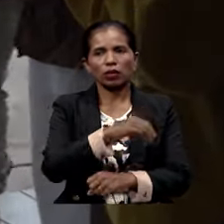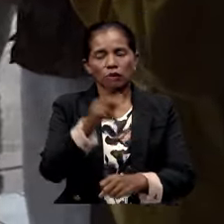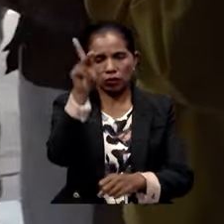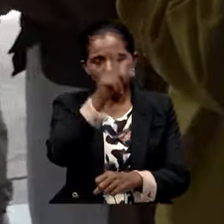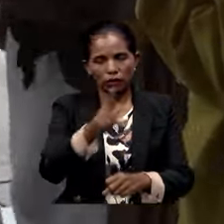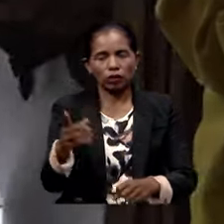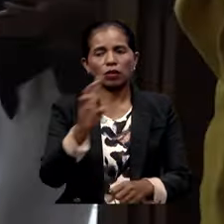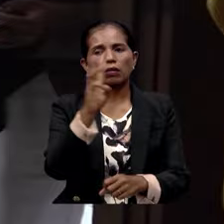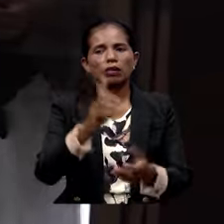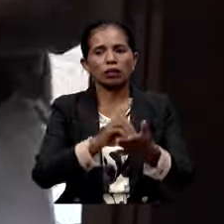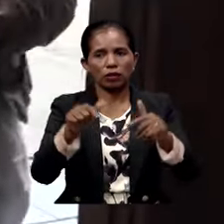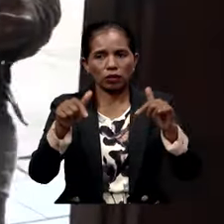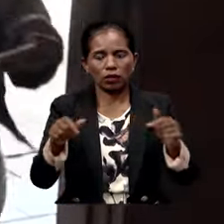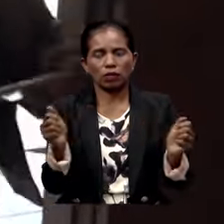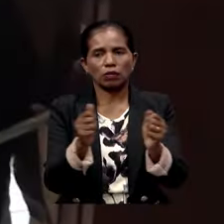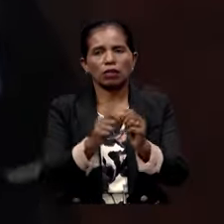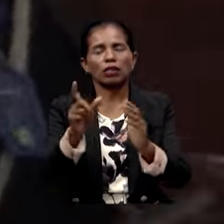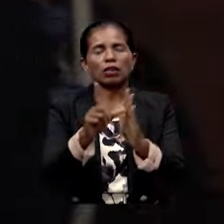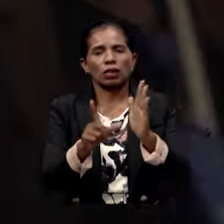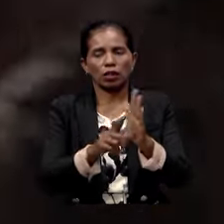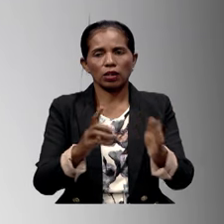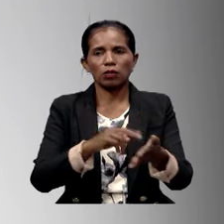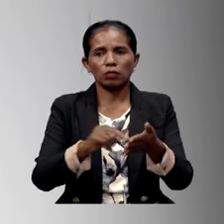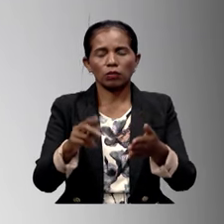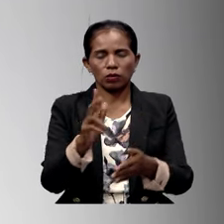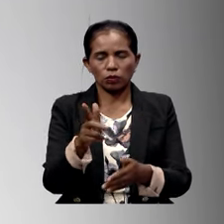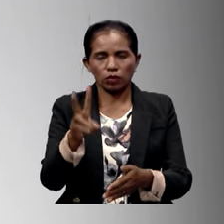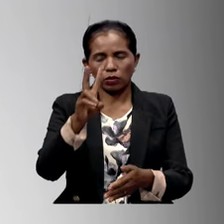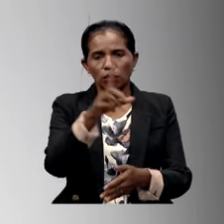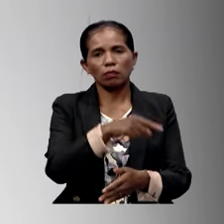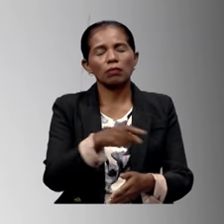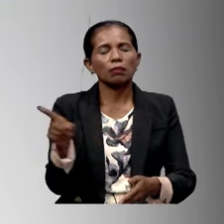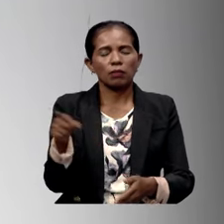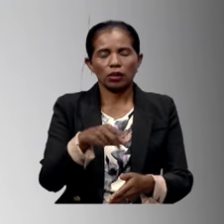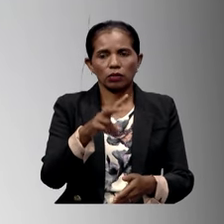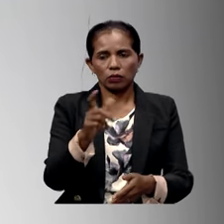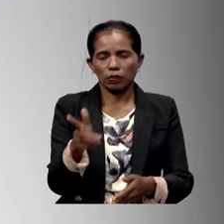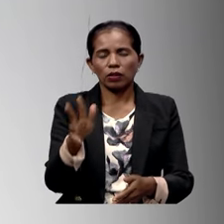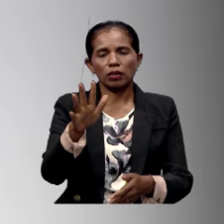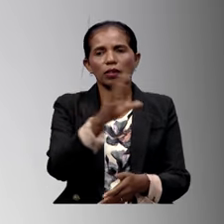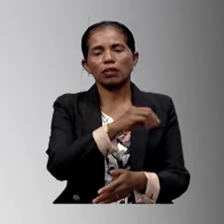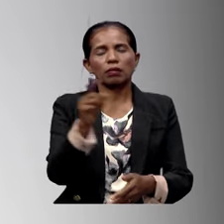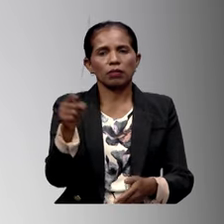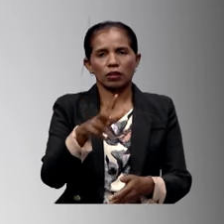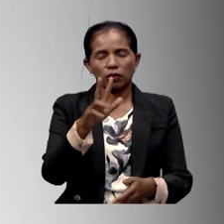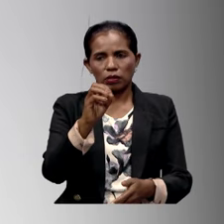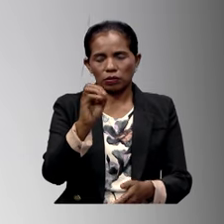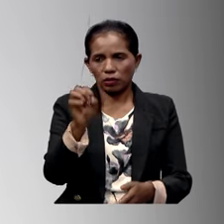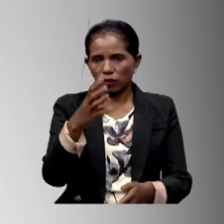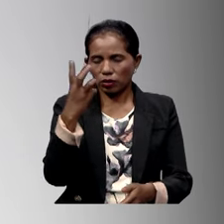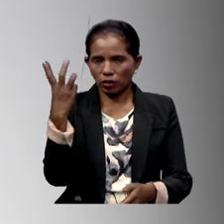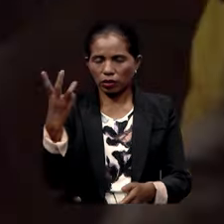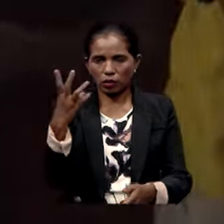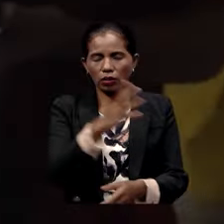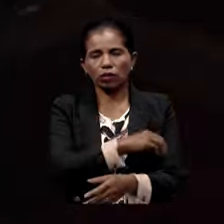quarta semana, né, liga a lei número Ronu Resin Rua, para Ringro Ron Resin Tolu, de bem mac revoga lei número Lima, para Ringro San Resinen, com uma